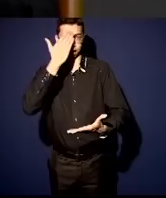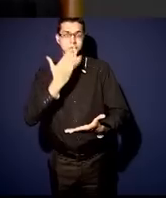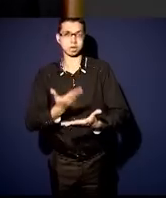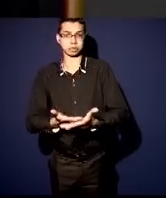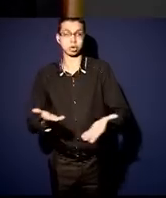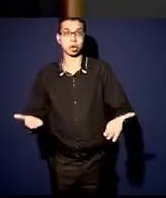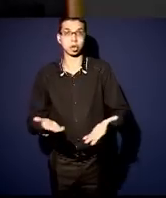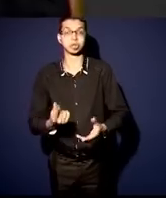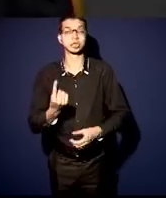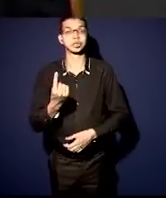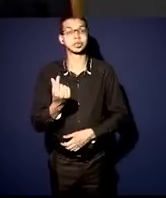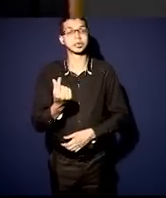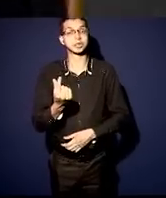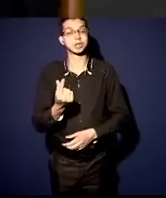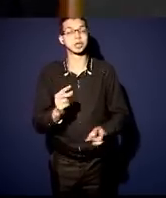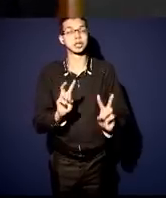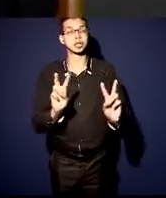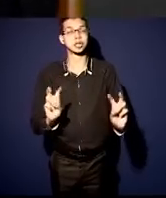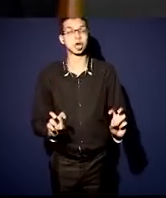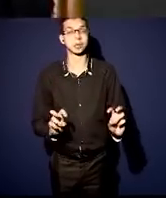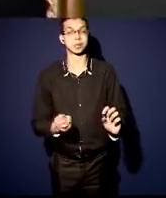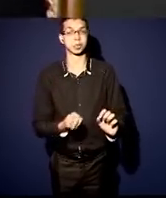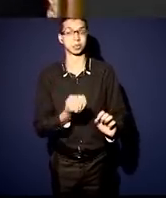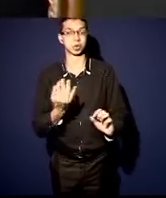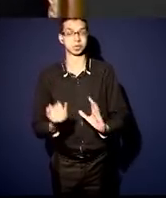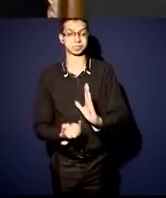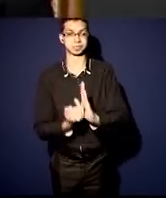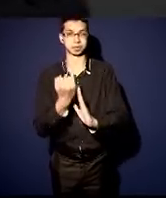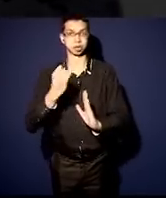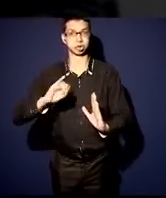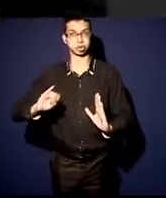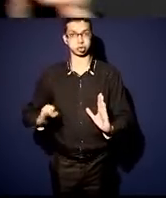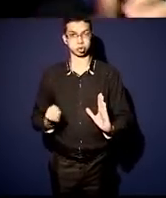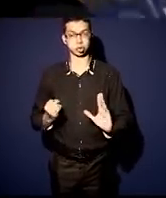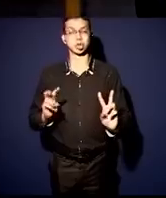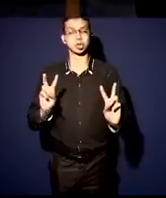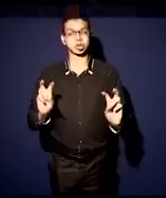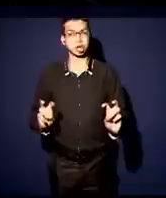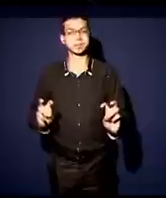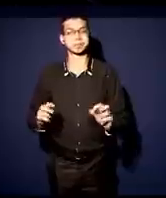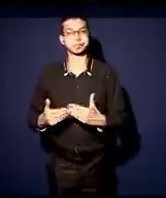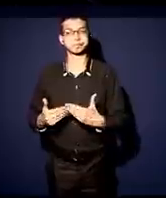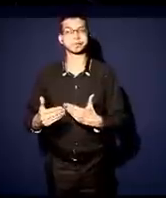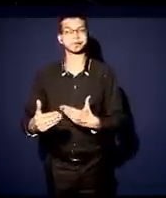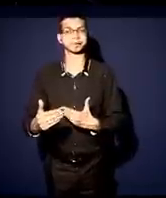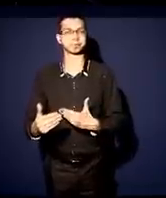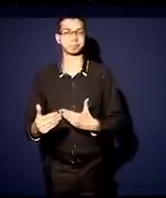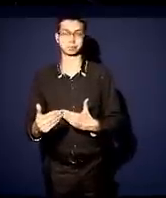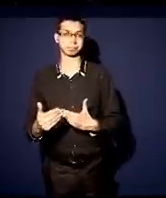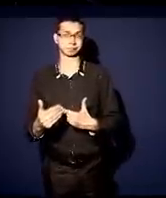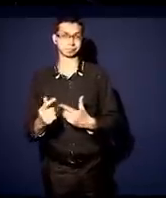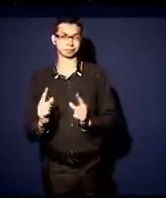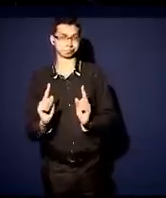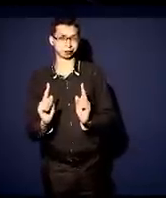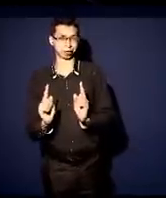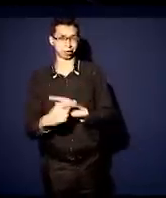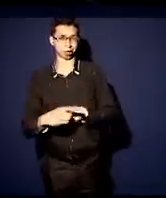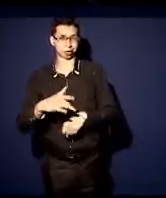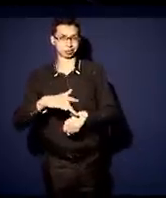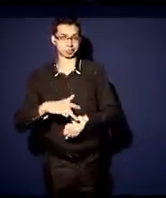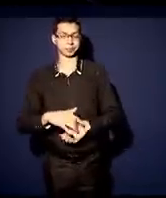mercado hoje de inflação e de juros está equivocada. André, para a gente encerrar aqui a